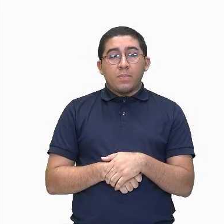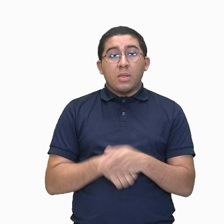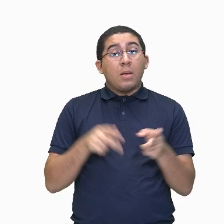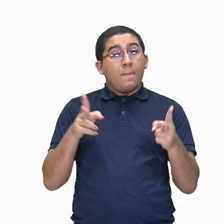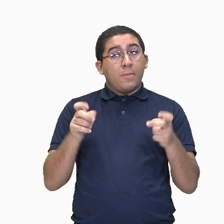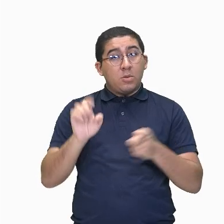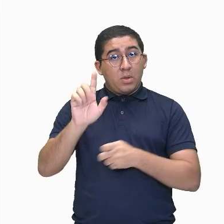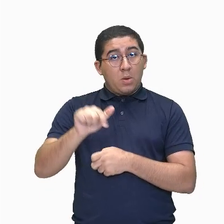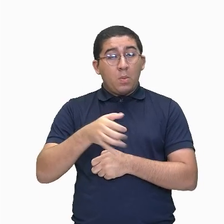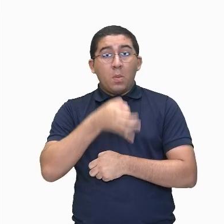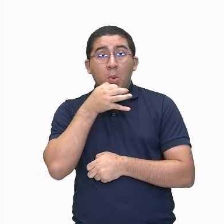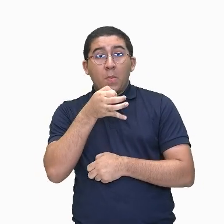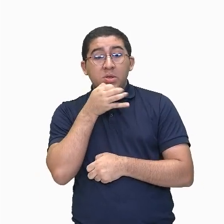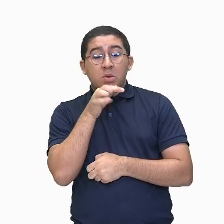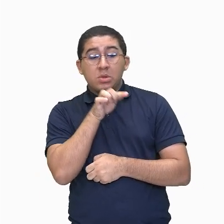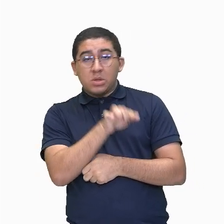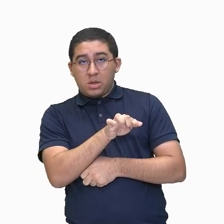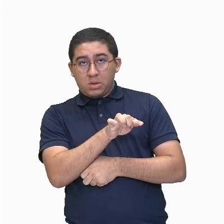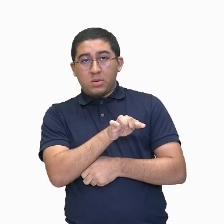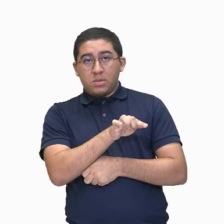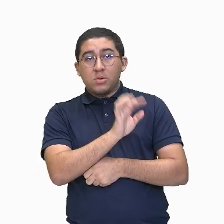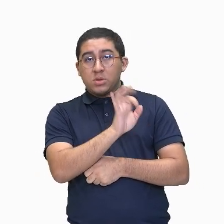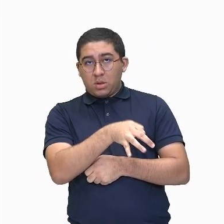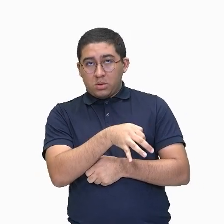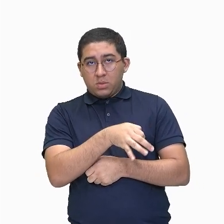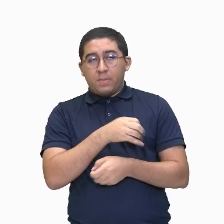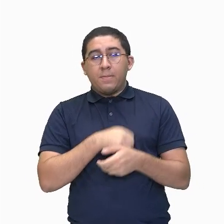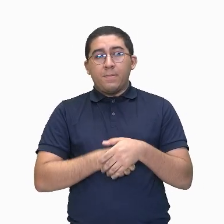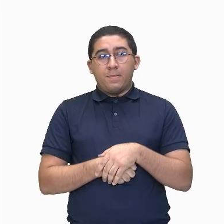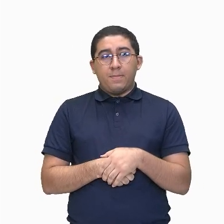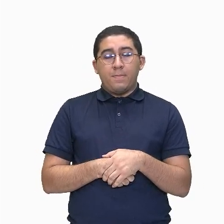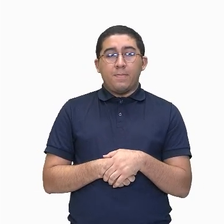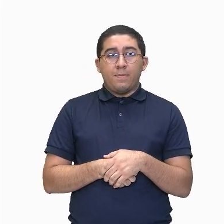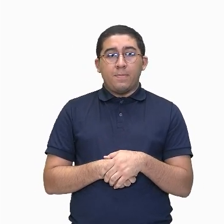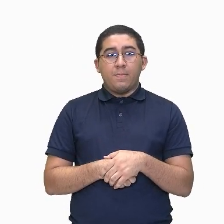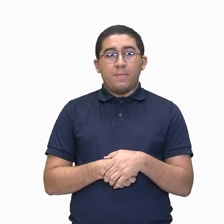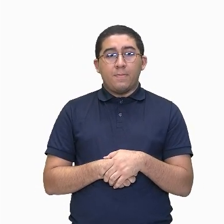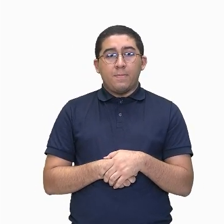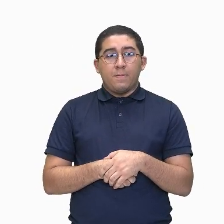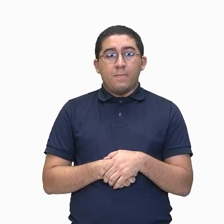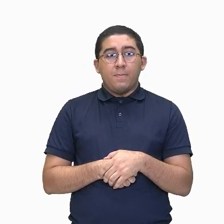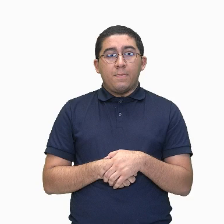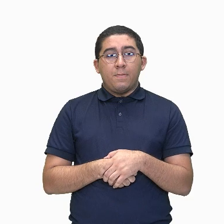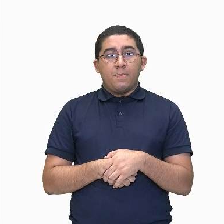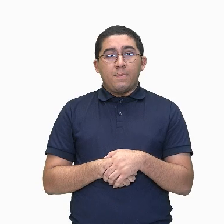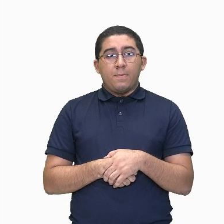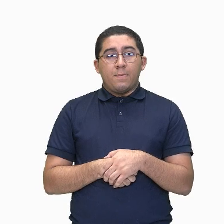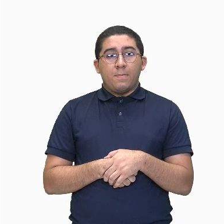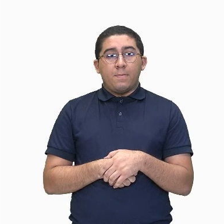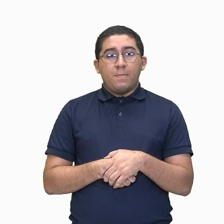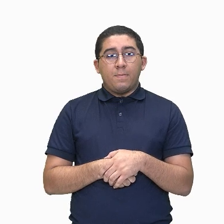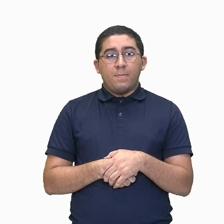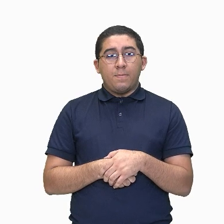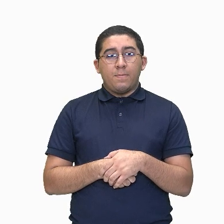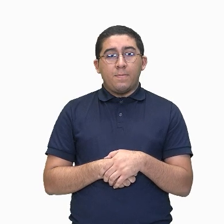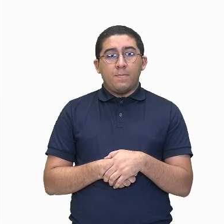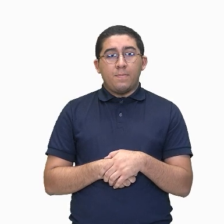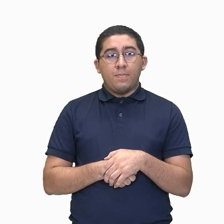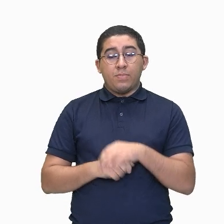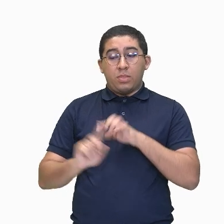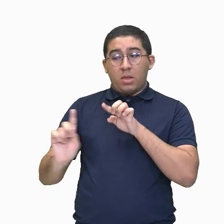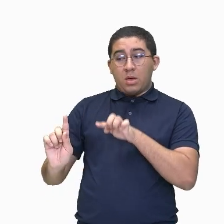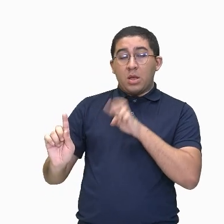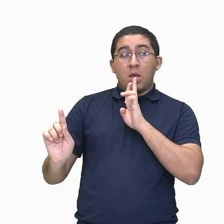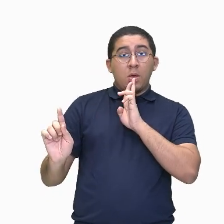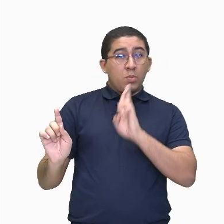uma opinião do entrevistador. Vejam bem como ele coloca, né? E o seu José, mais